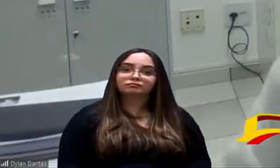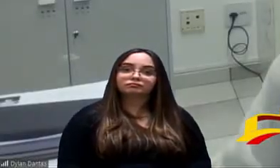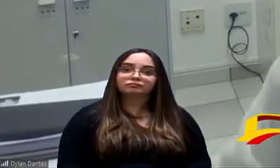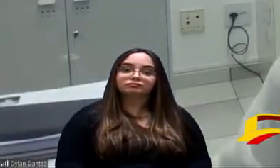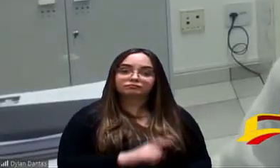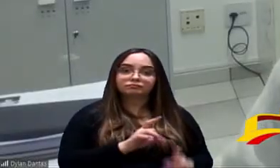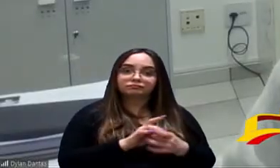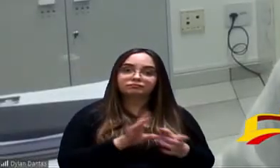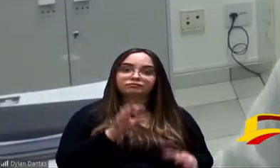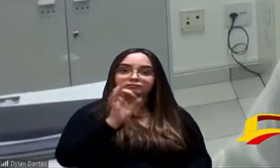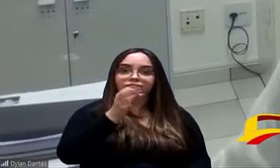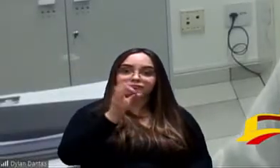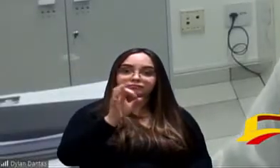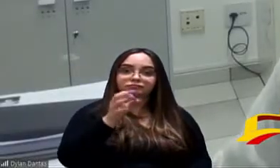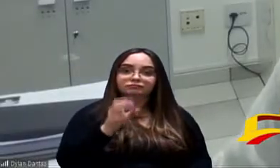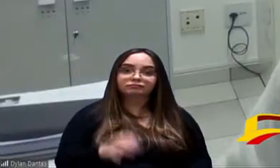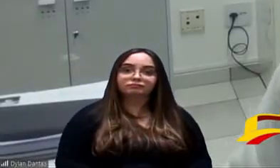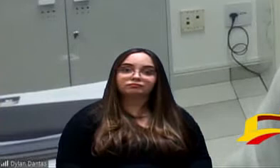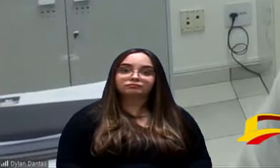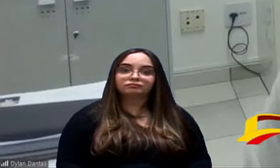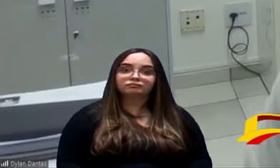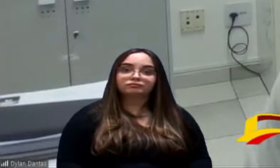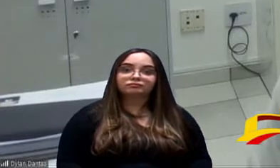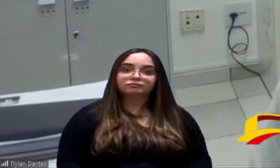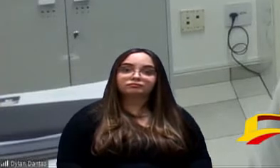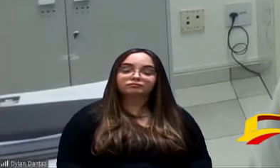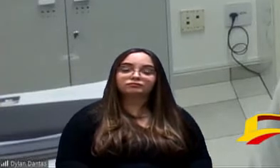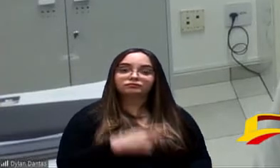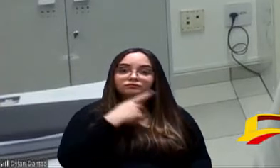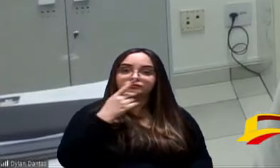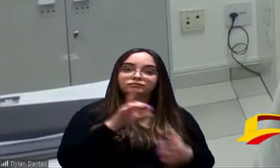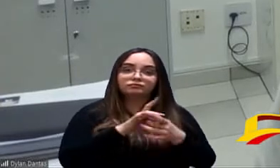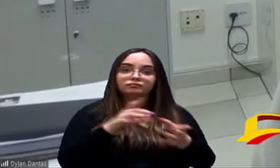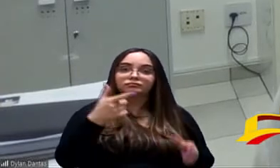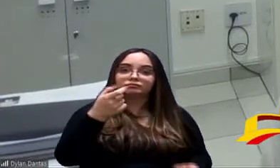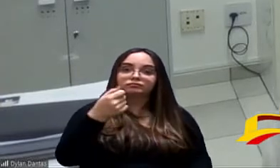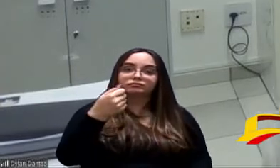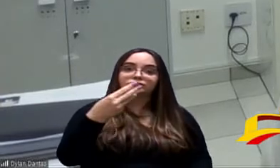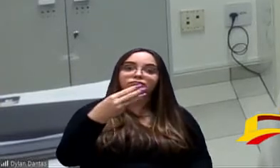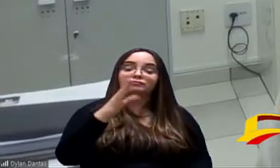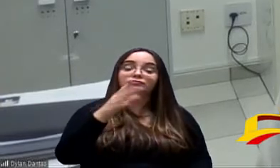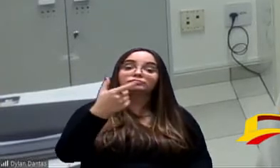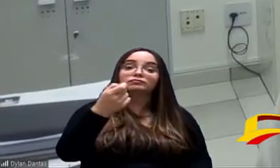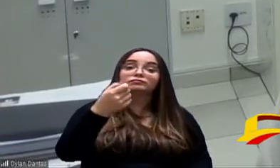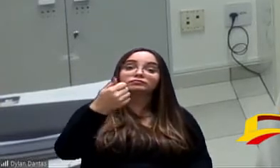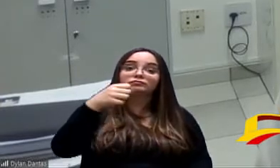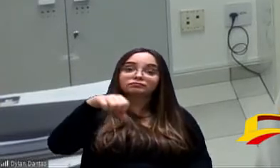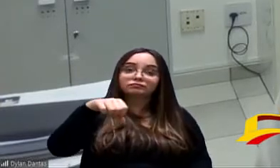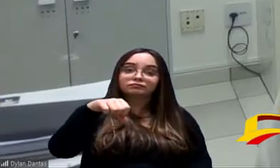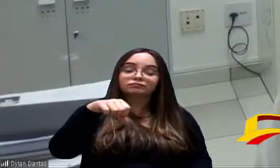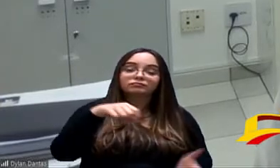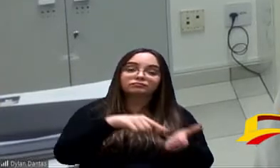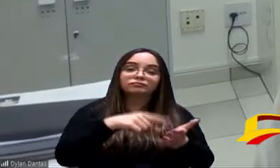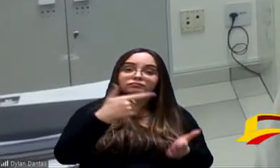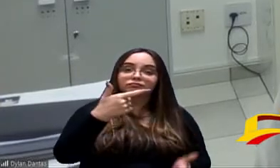aqui, realmente a ordem da liberação é de 2013. 2019, quando eu cito essa